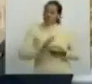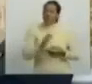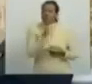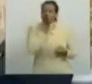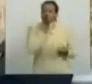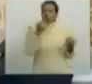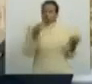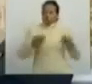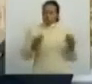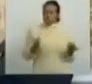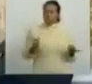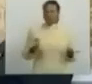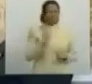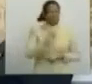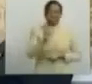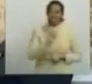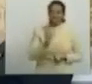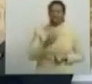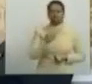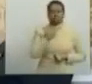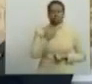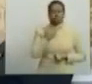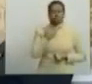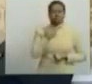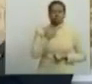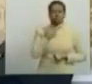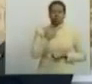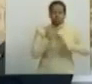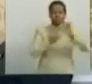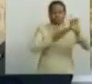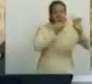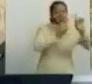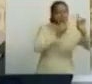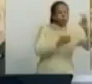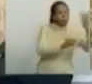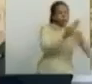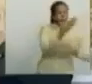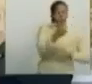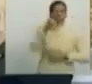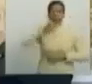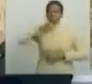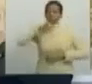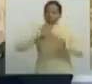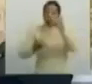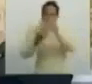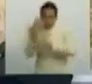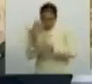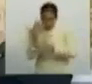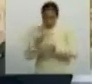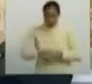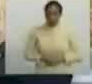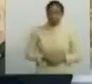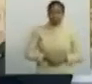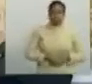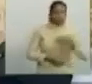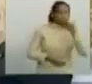Deus criou o homem e a mulher. Livro do Gênesis. E o homem e a